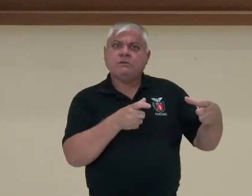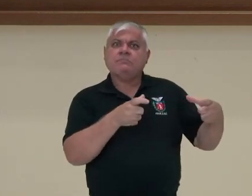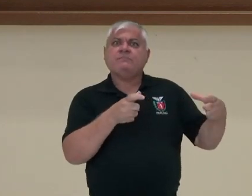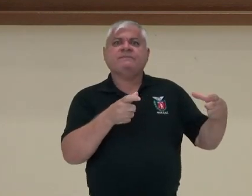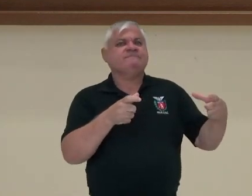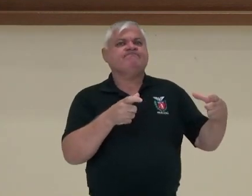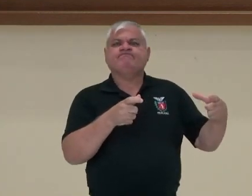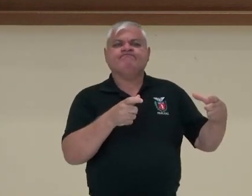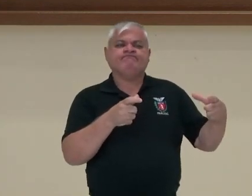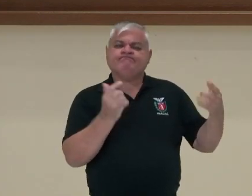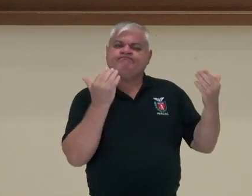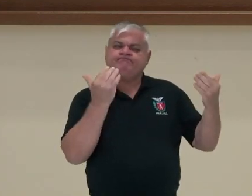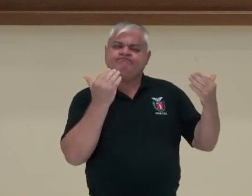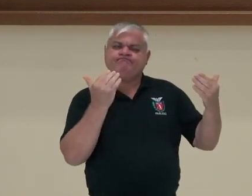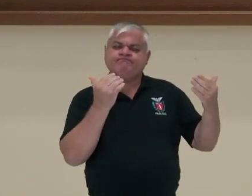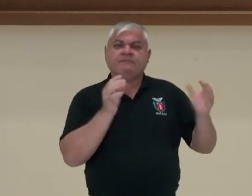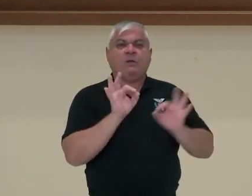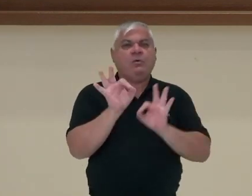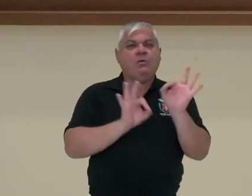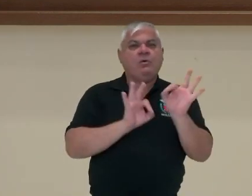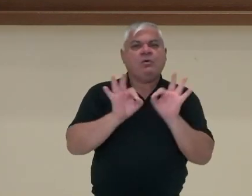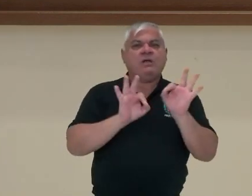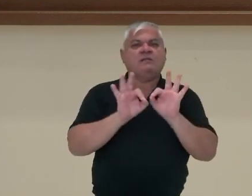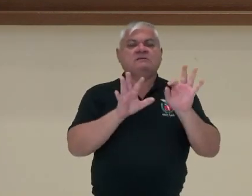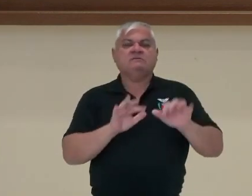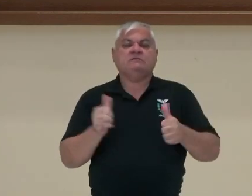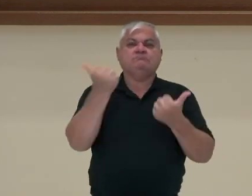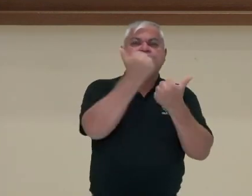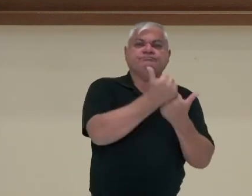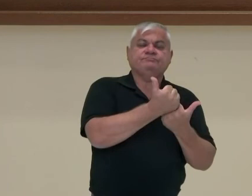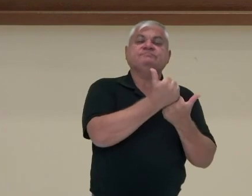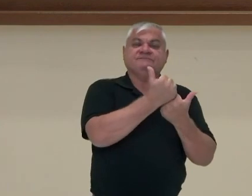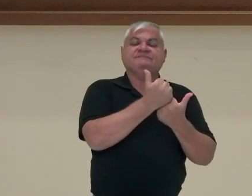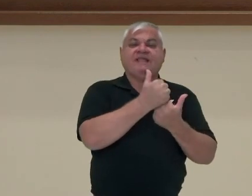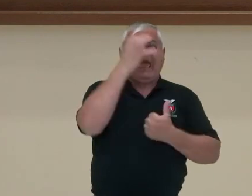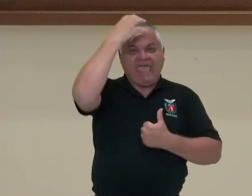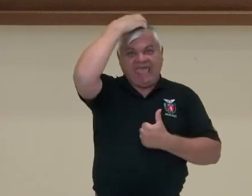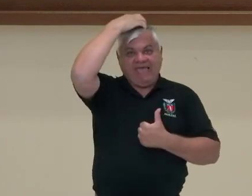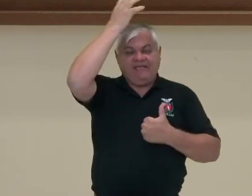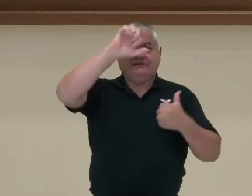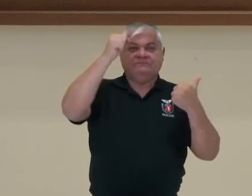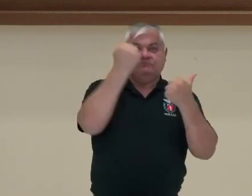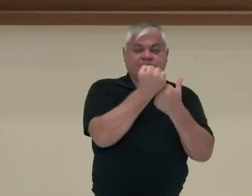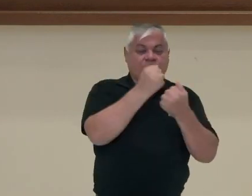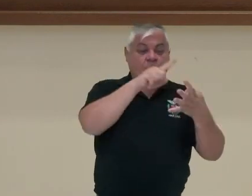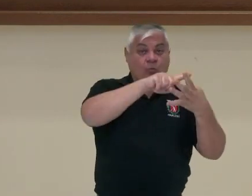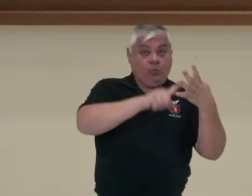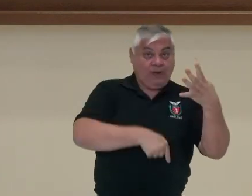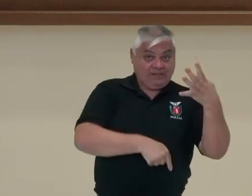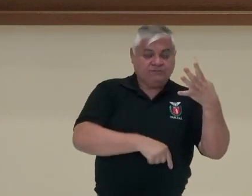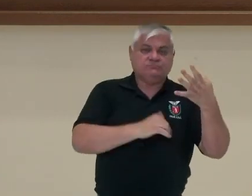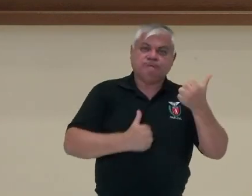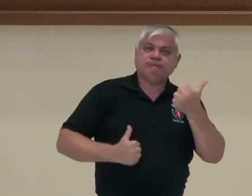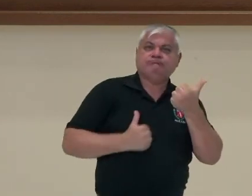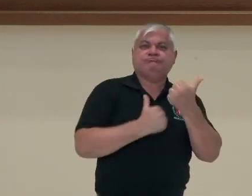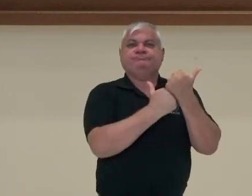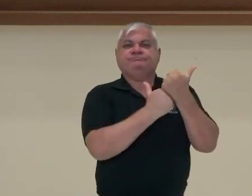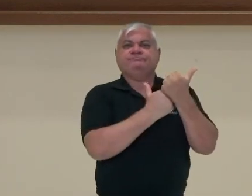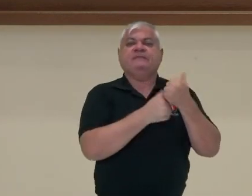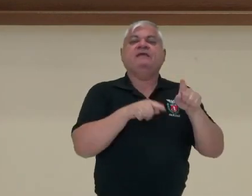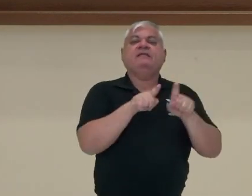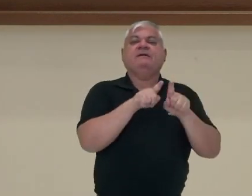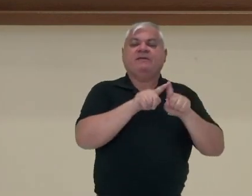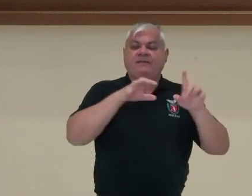território, então eles organizaram os vice-reinos, que eram quatro vice-reinos, e as